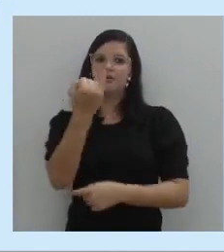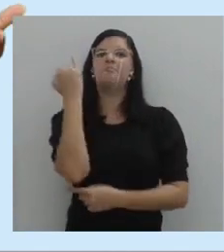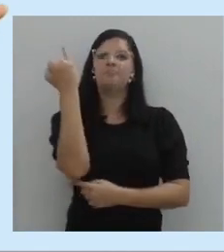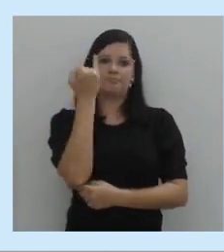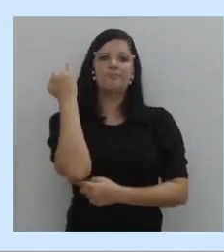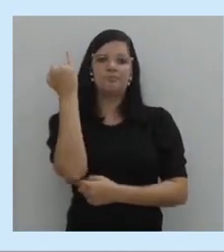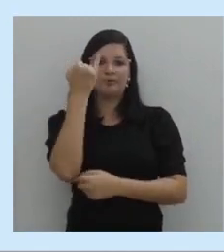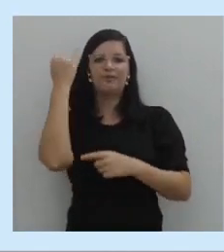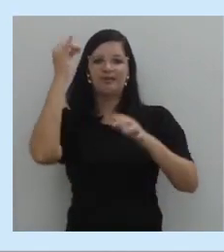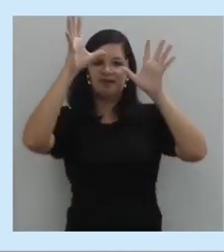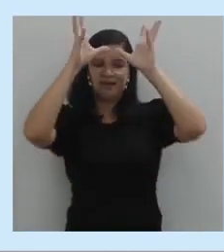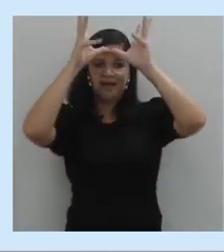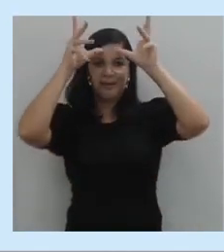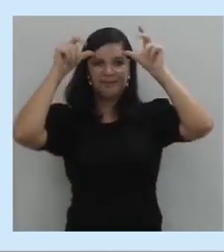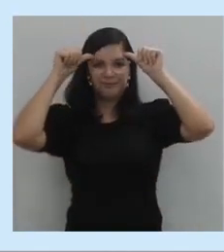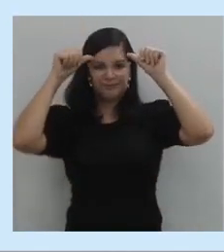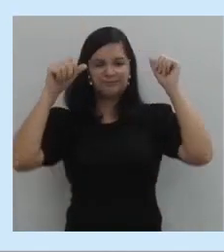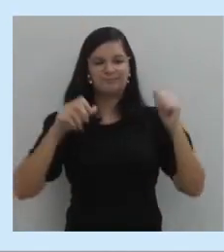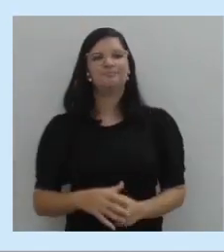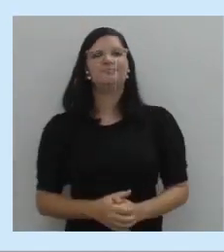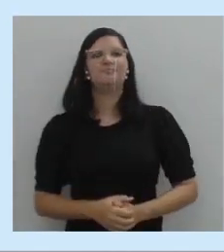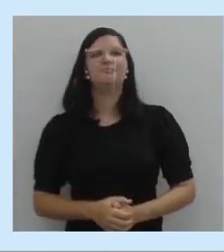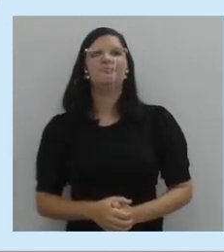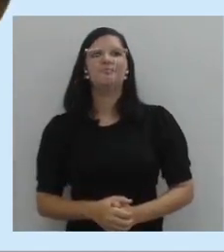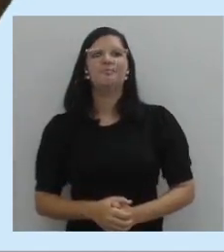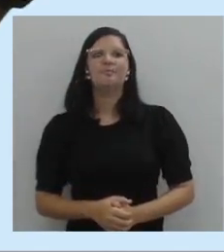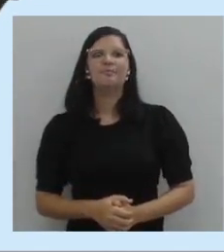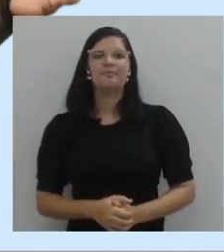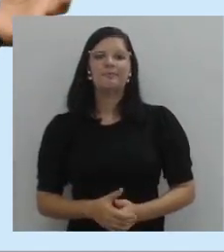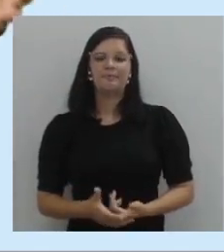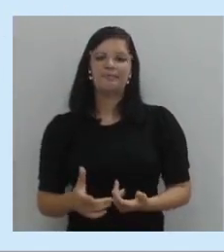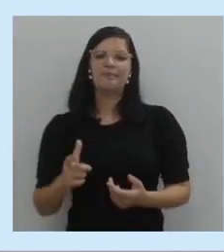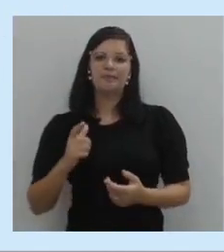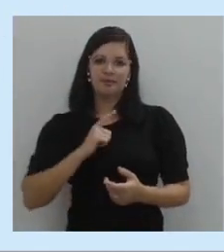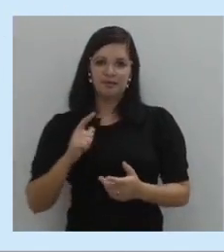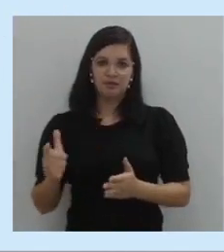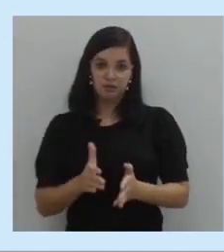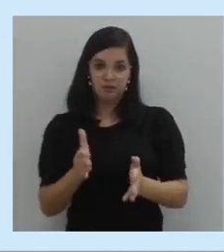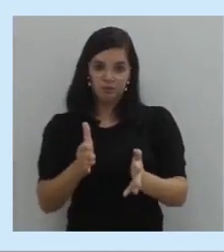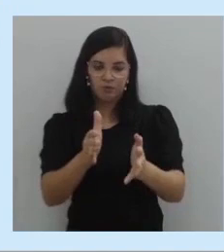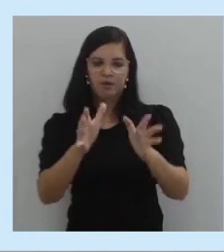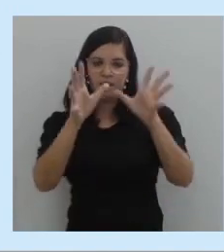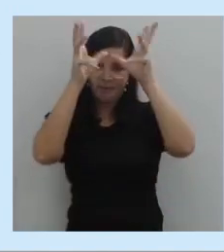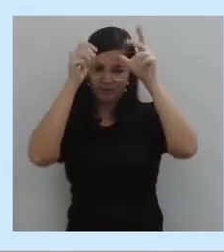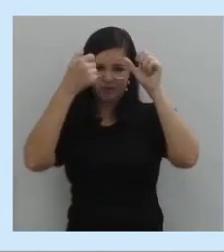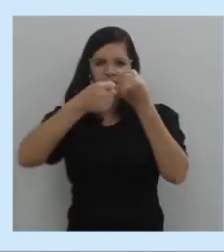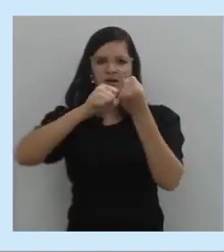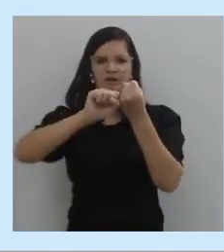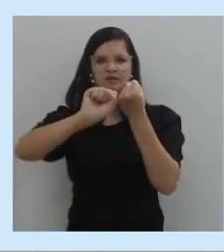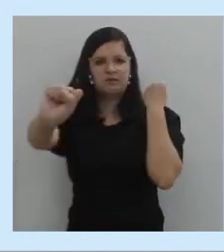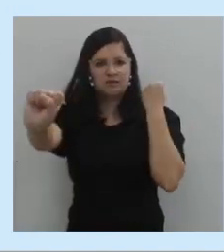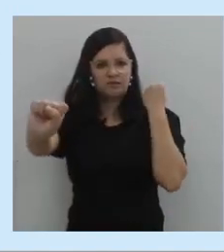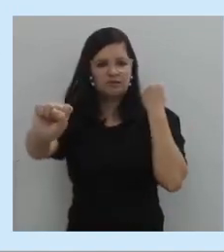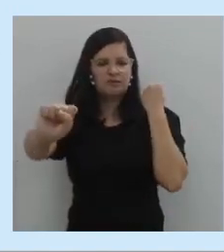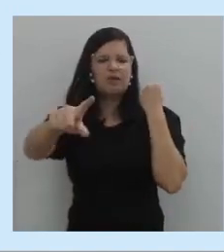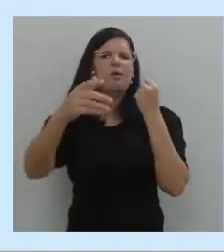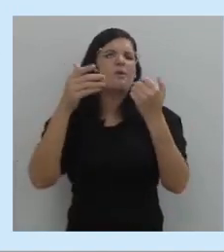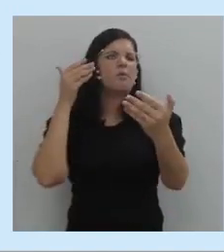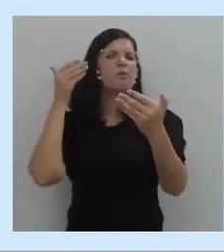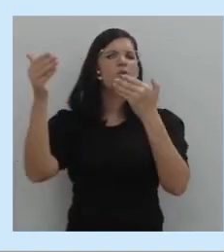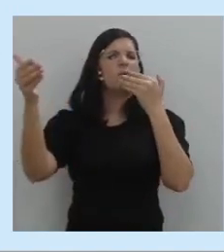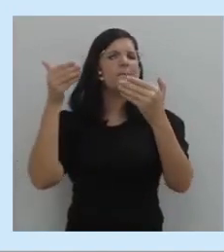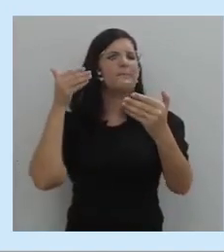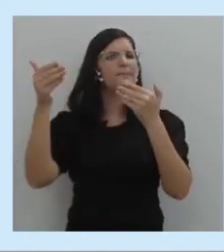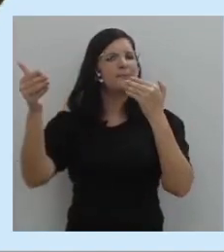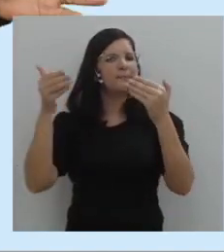importância tão grande na região amazônica. A gente vê que a bacia do Rio Amazônica é extensa, né? Aí faz uma comparação